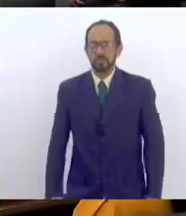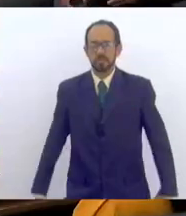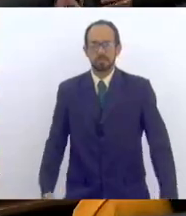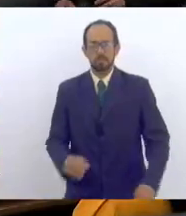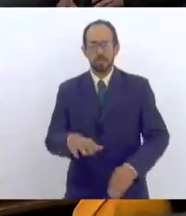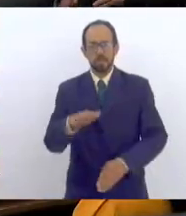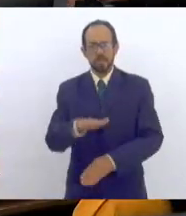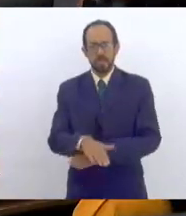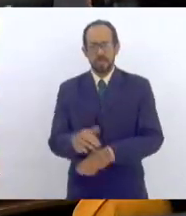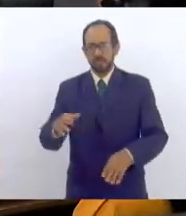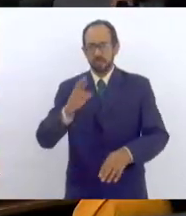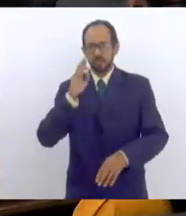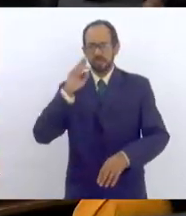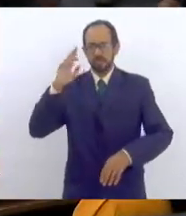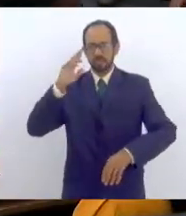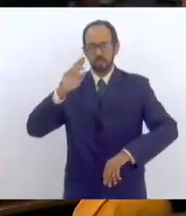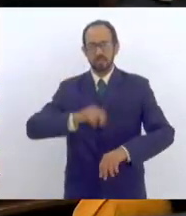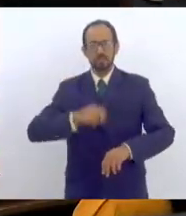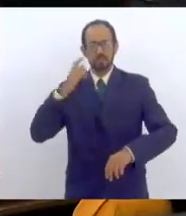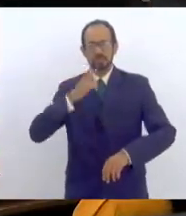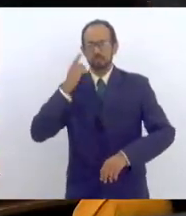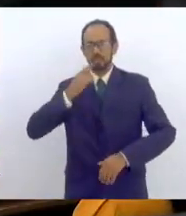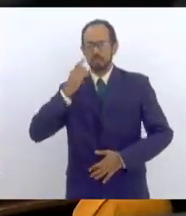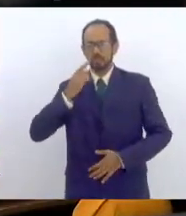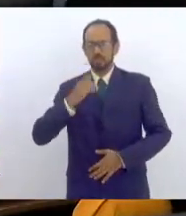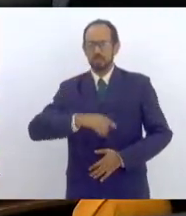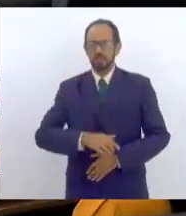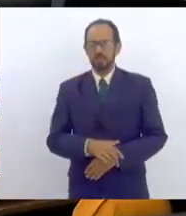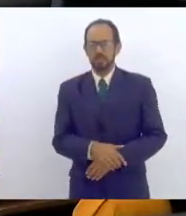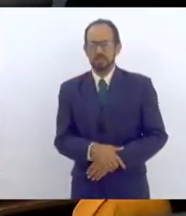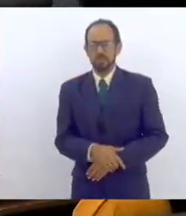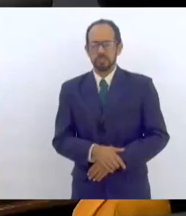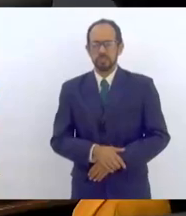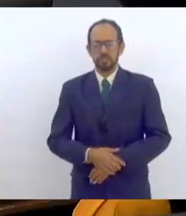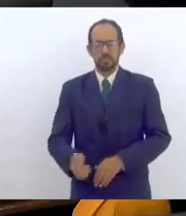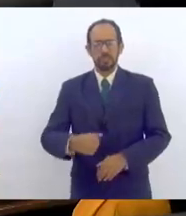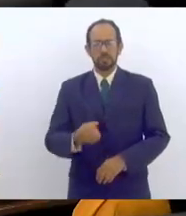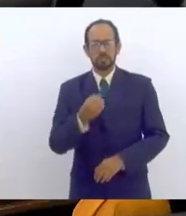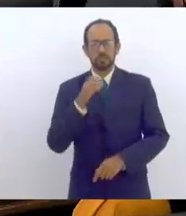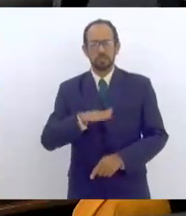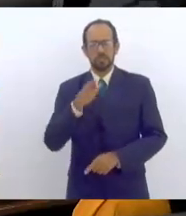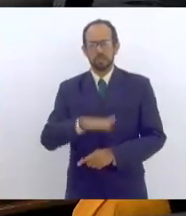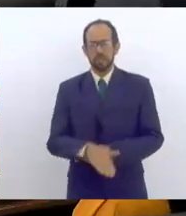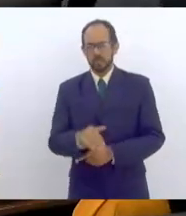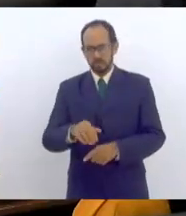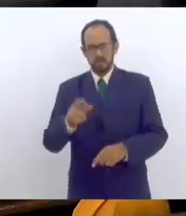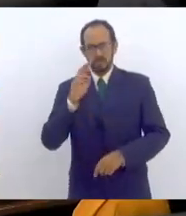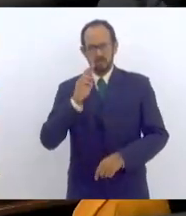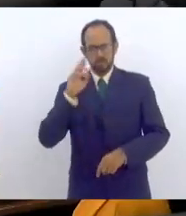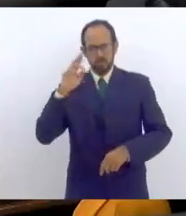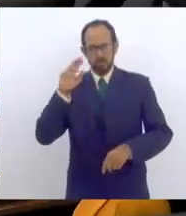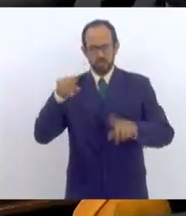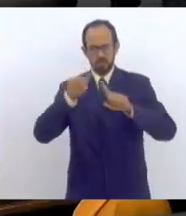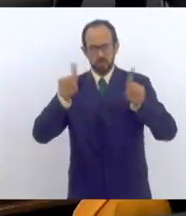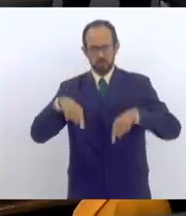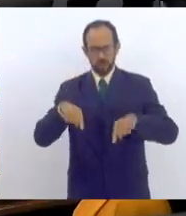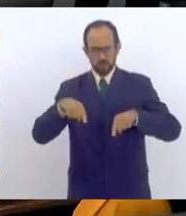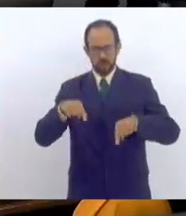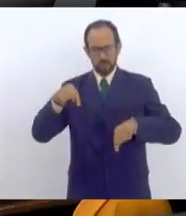Boa tarde, senhoras e senhores deputados. Boa tarde, servidores da casa, público